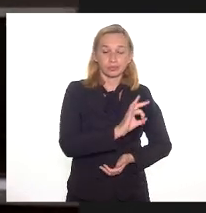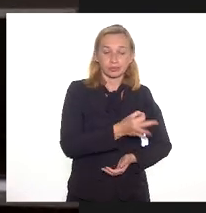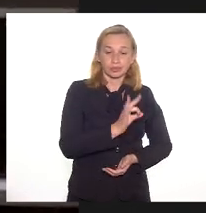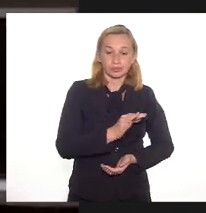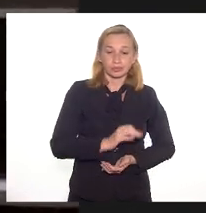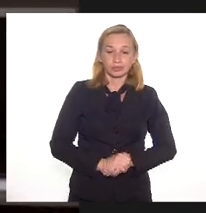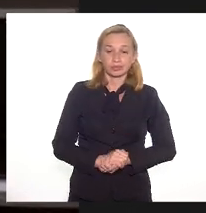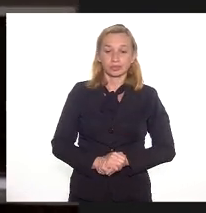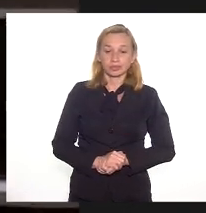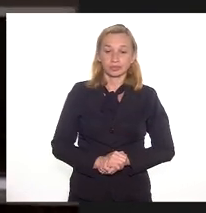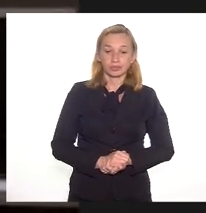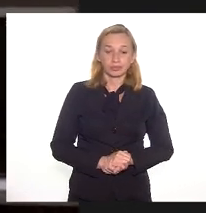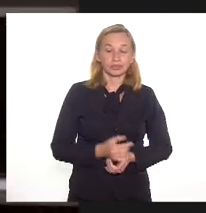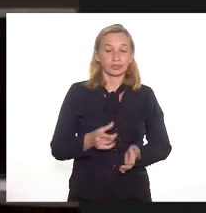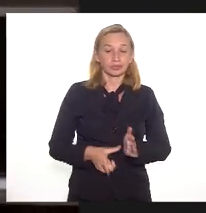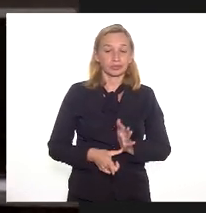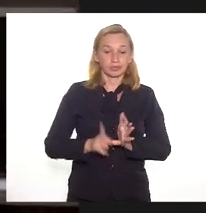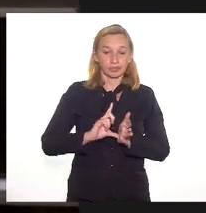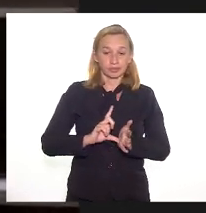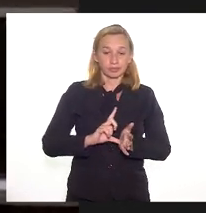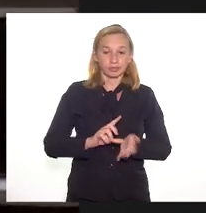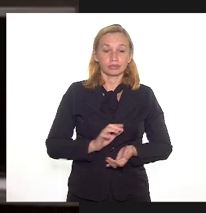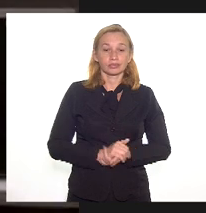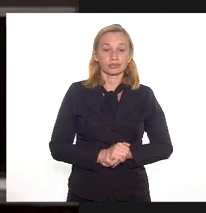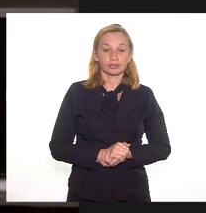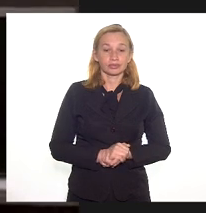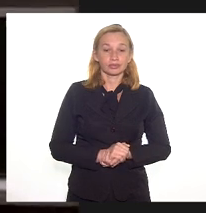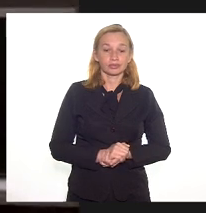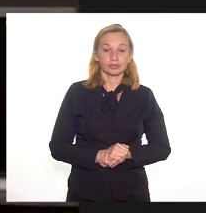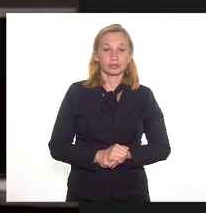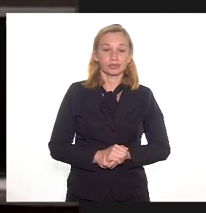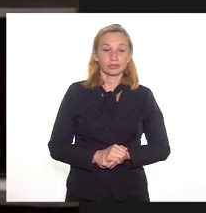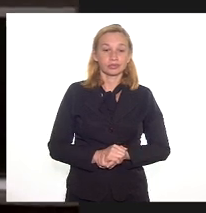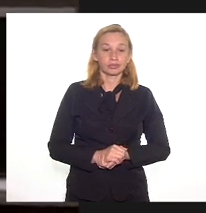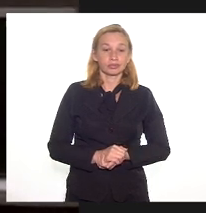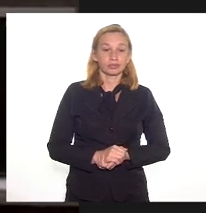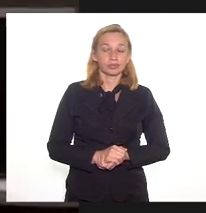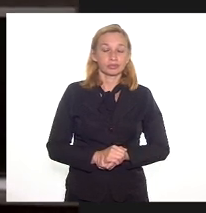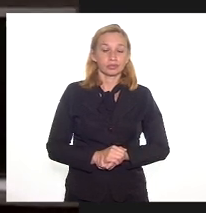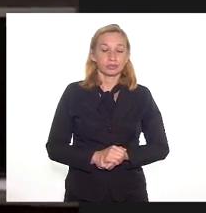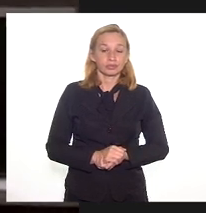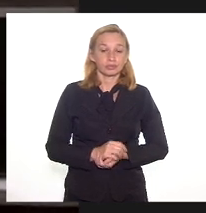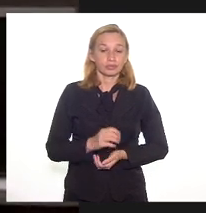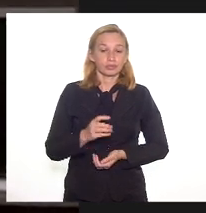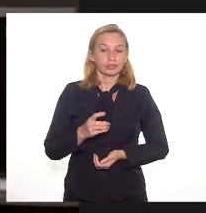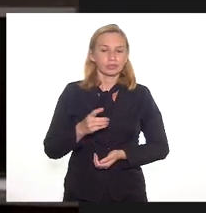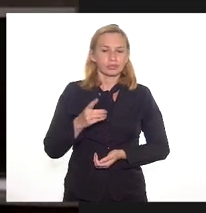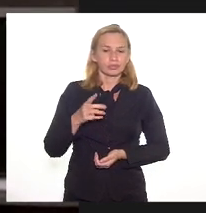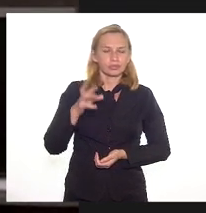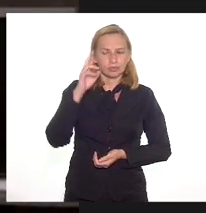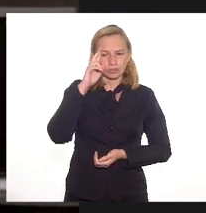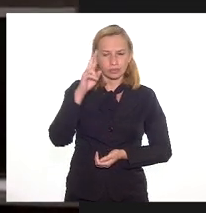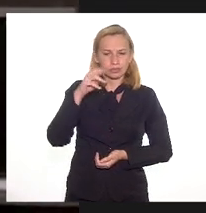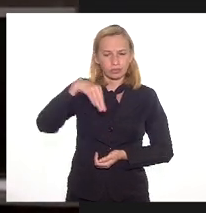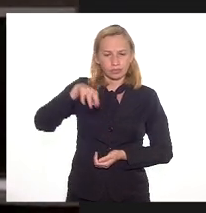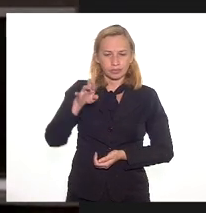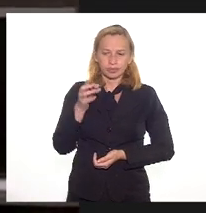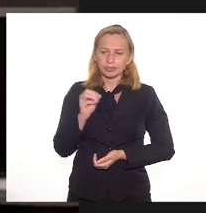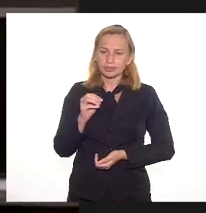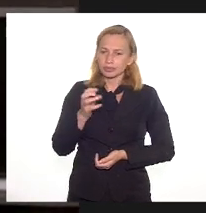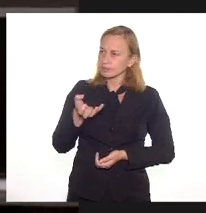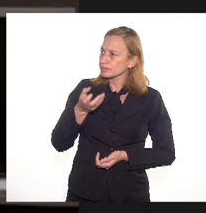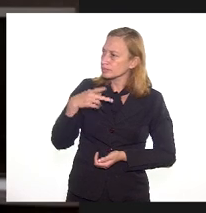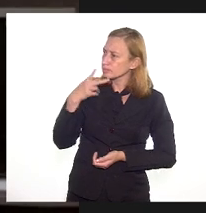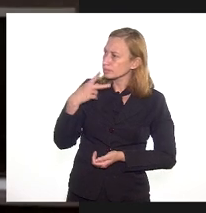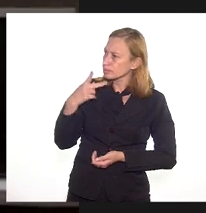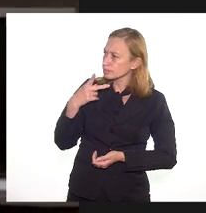antes de passar para o senhor Edival, o doutor Mauro Osório pediu para fazer alguma colocação.